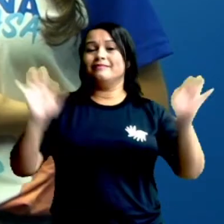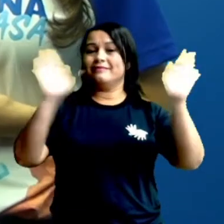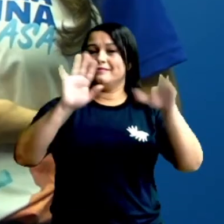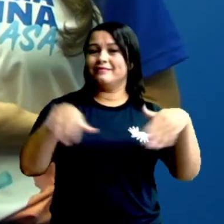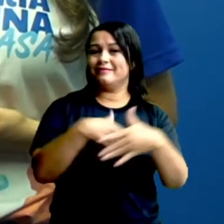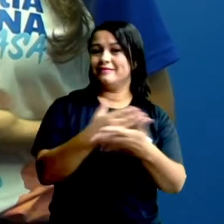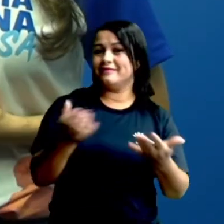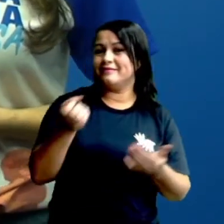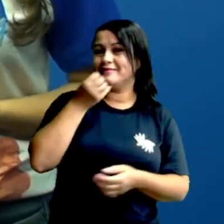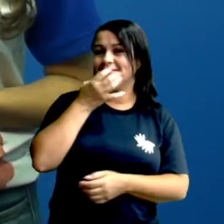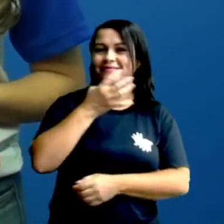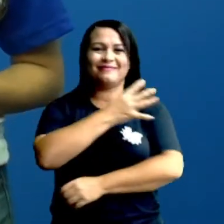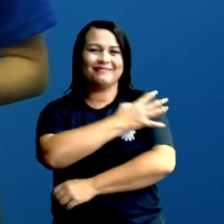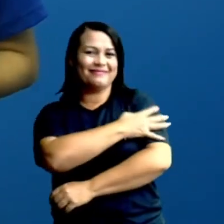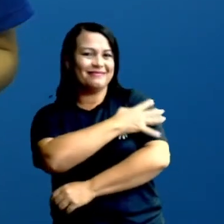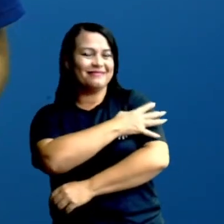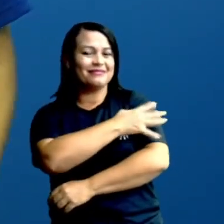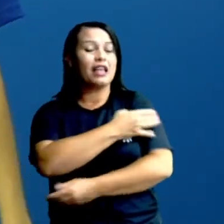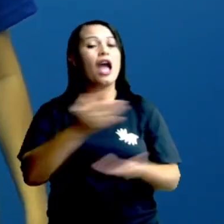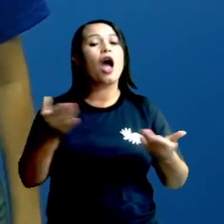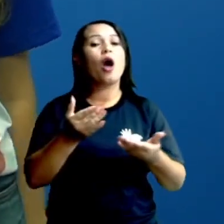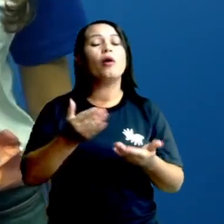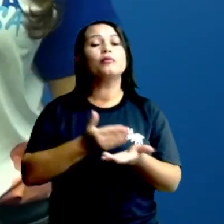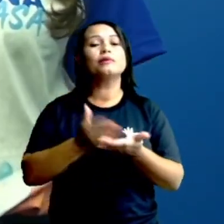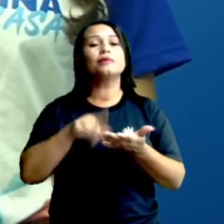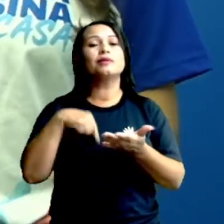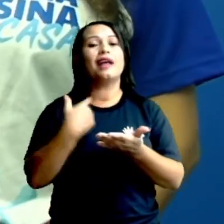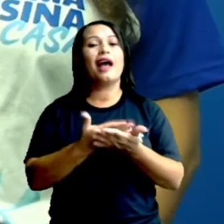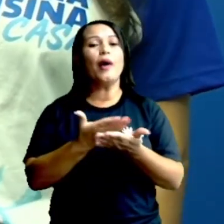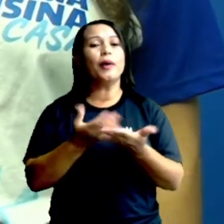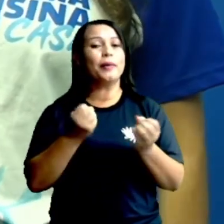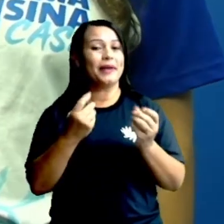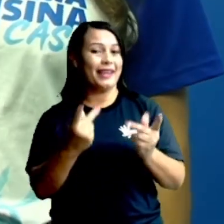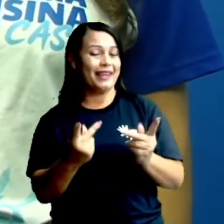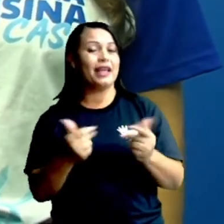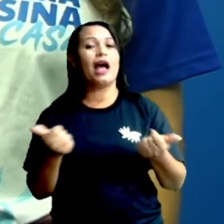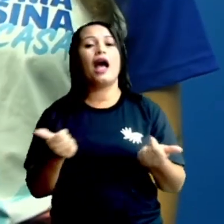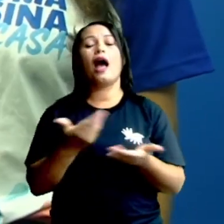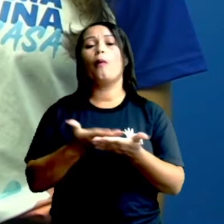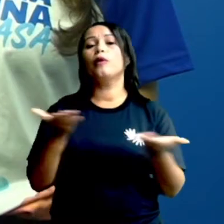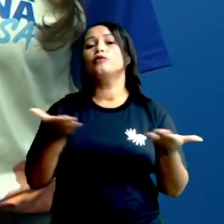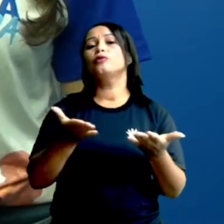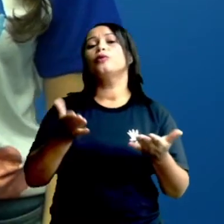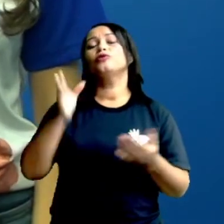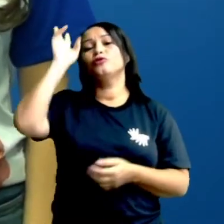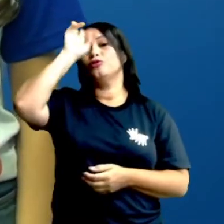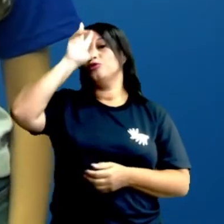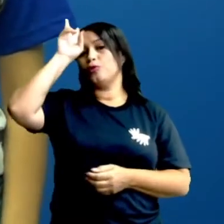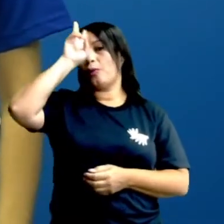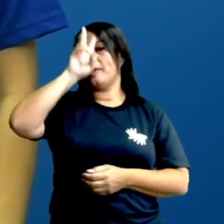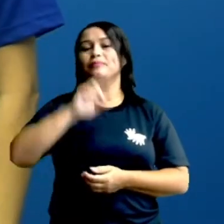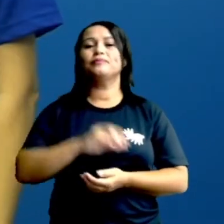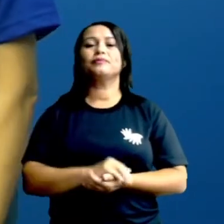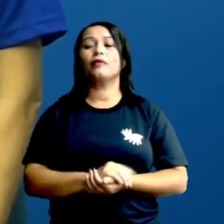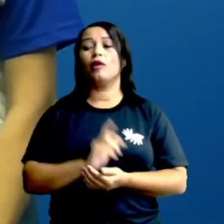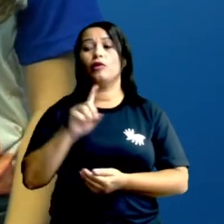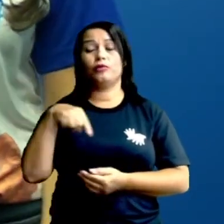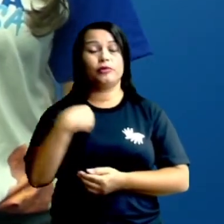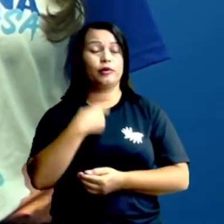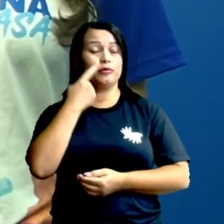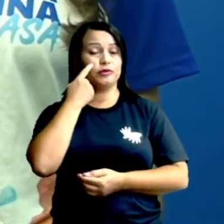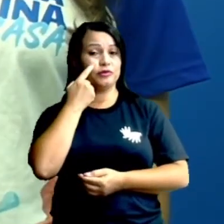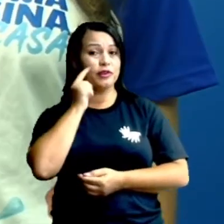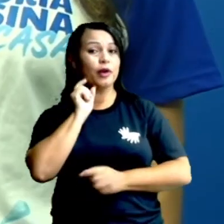Olá, tudo bem, quarto ano? Vamos dar início à nossa aula, tá bom? A nossa aula de hoje de História, a gente